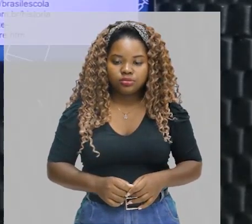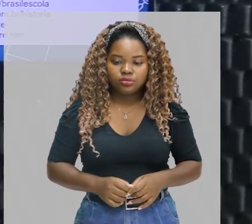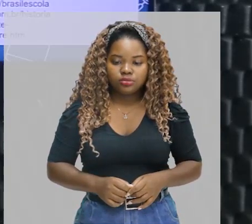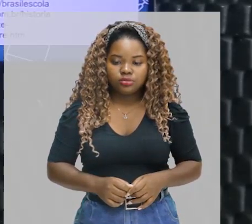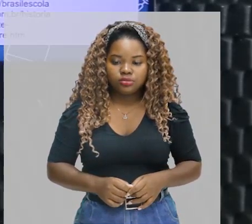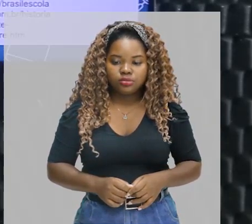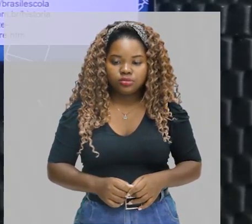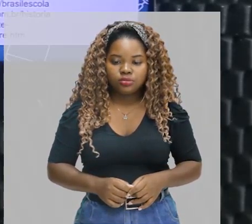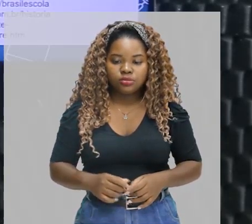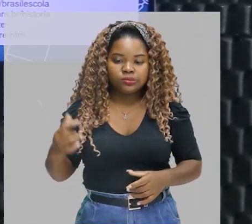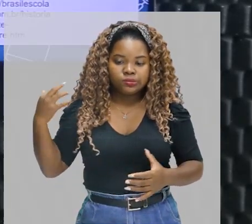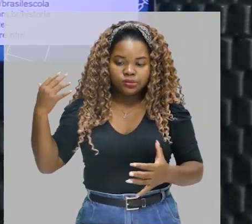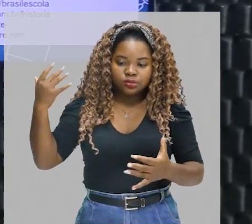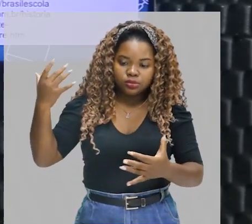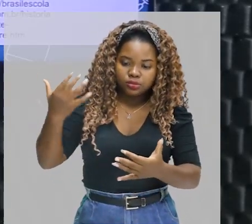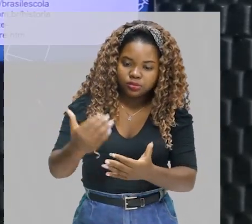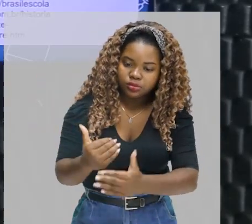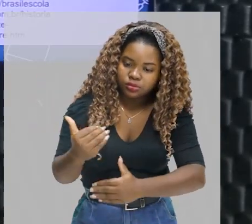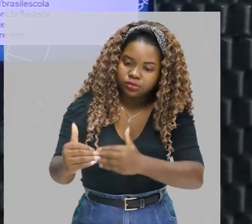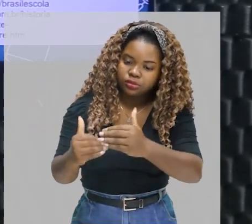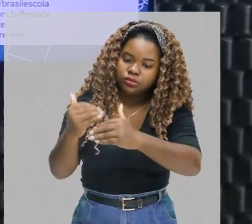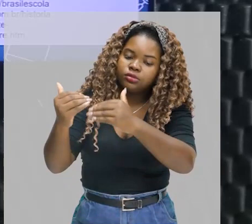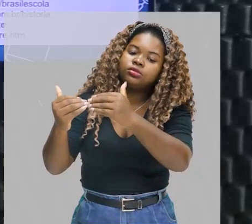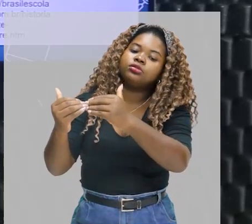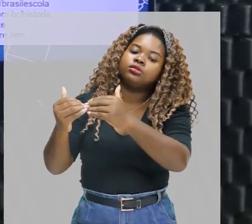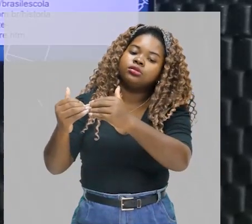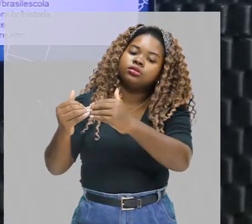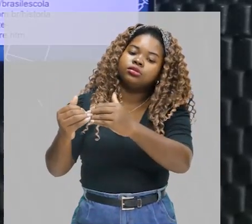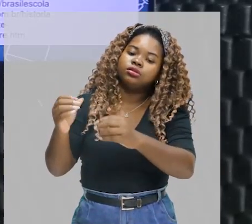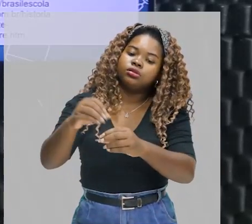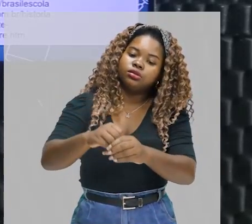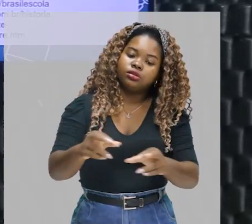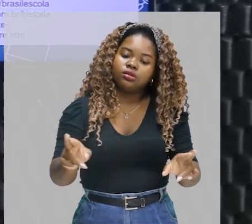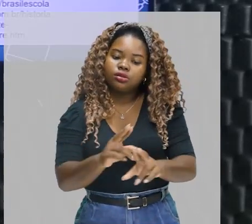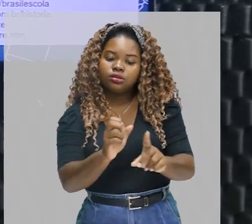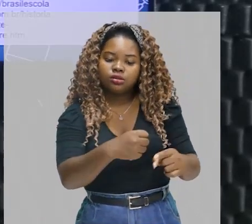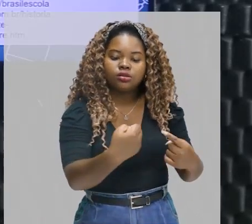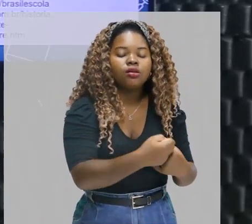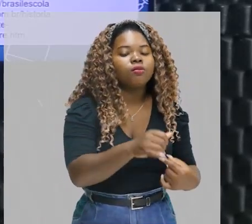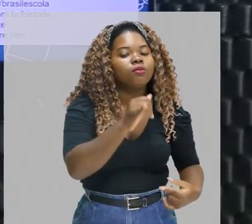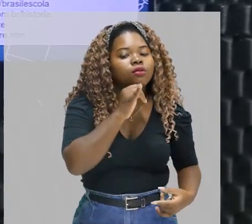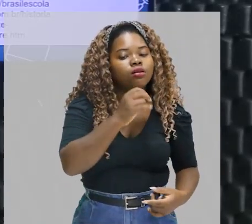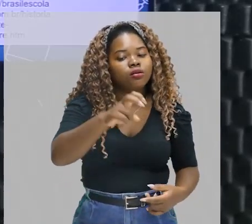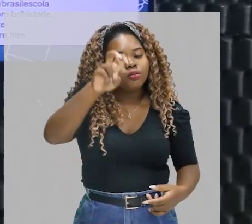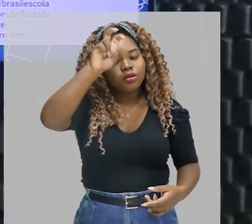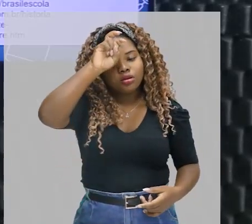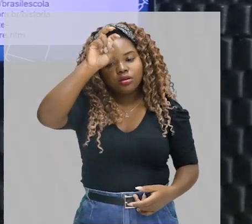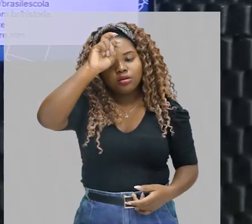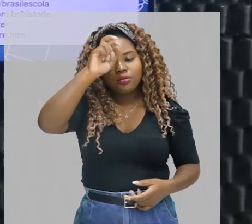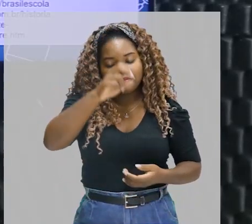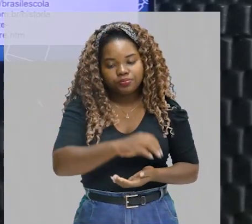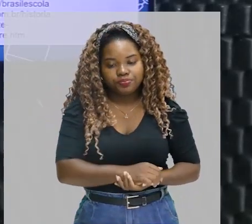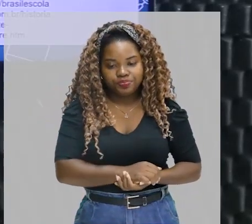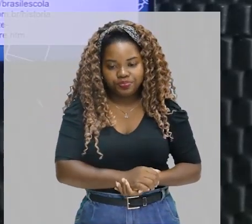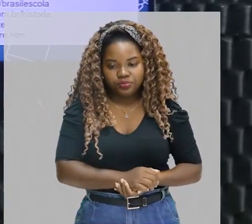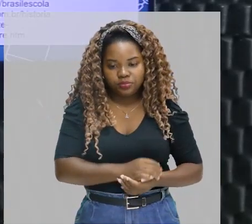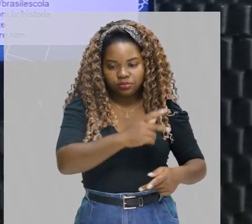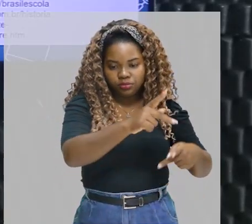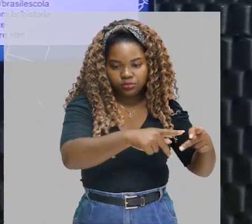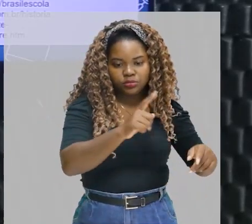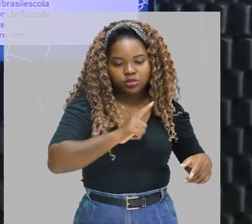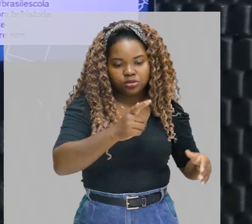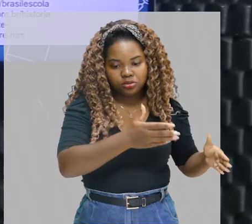evoluindo. Então essa evolução ele se deu entre as sociedades. Por exemplo, os egípcios, tá certo? Eles tinham o